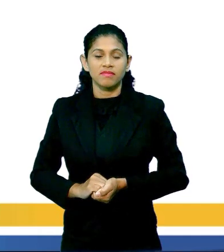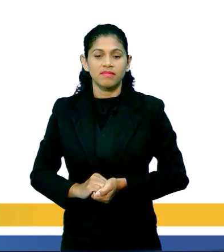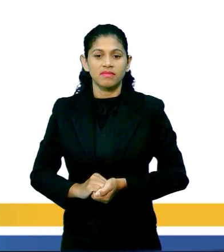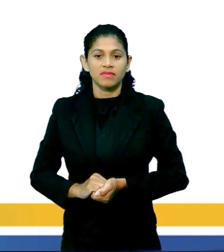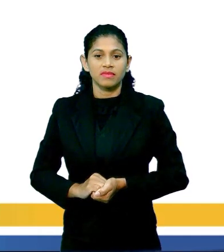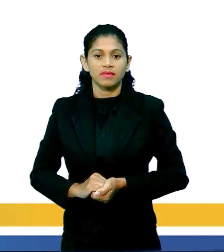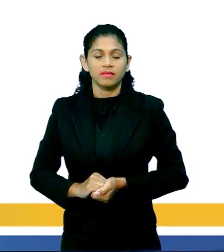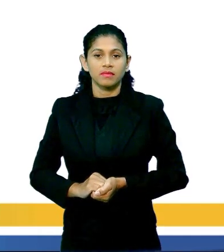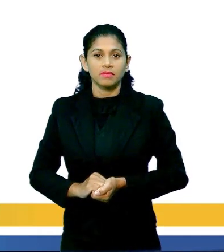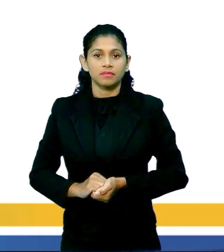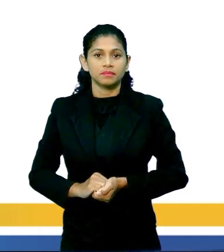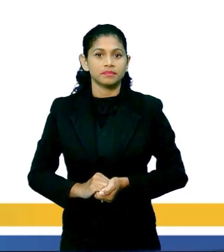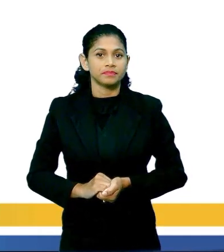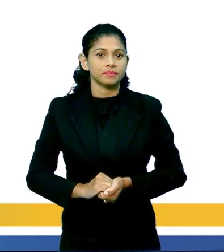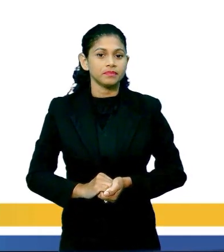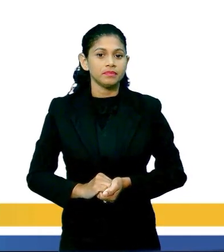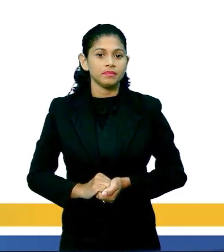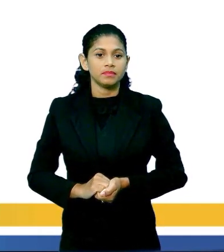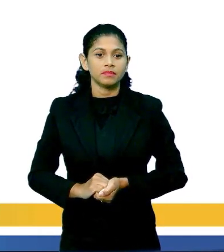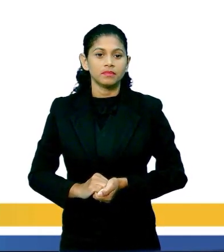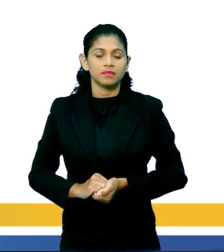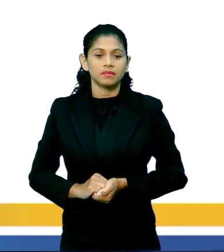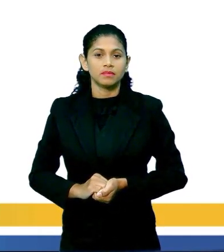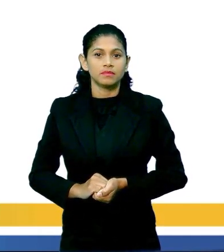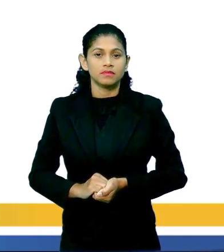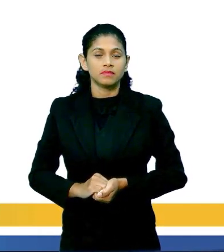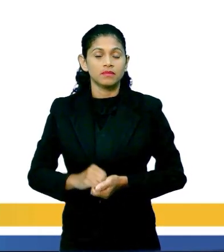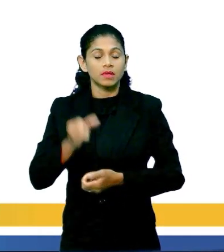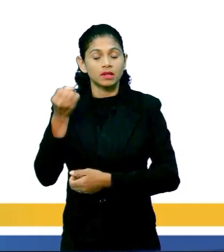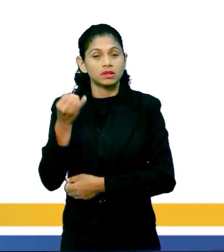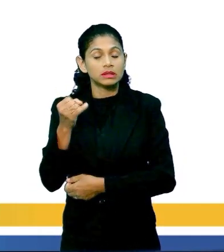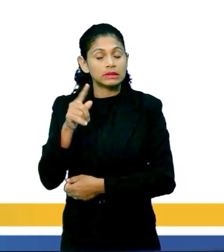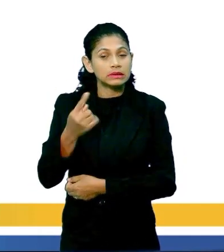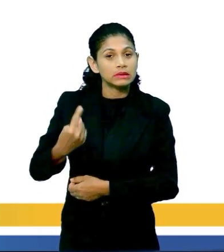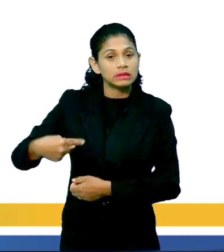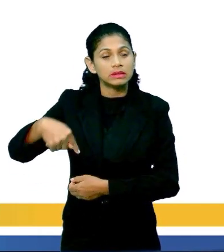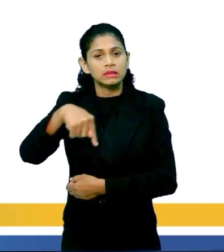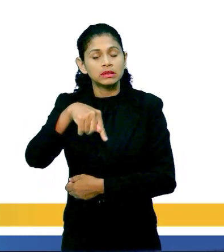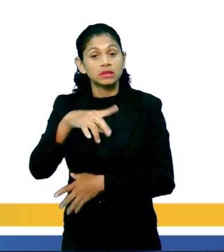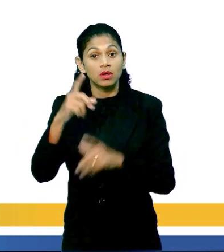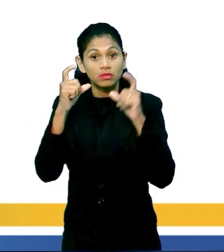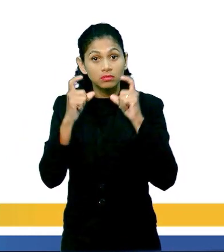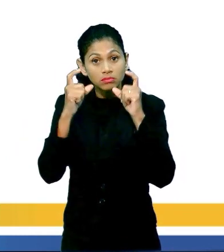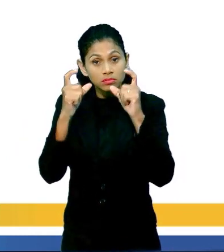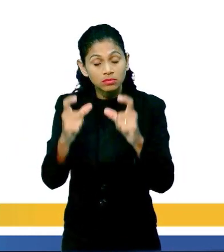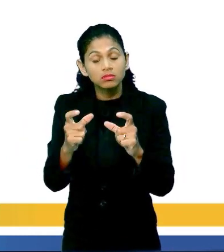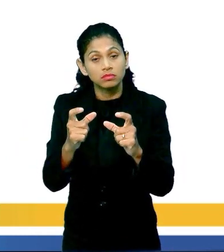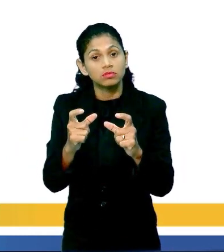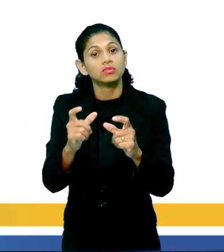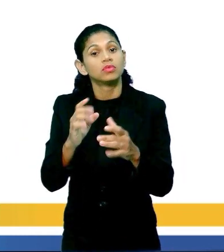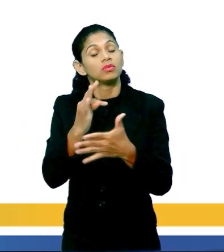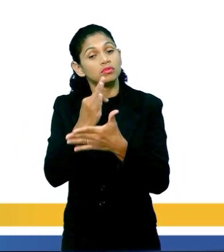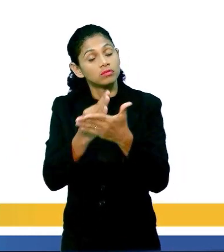como alternativa. Se vocês observarem, o texto fala sim sobre a questão